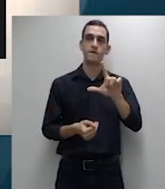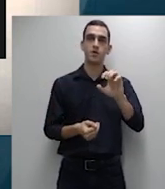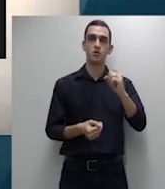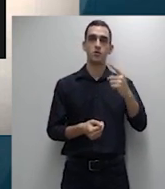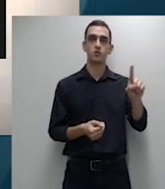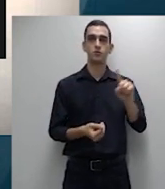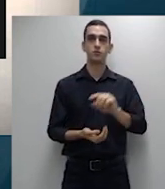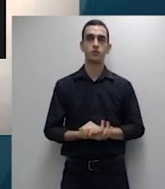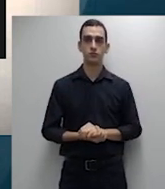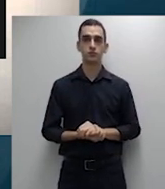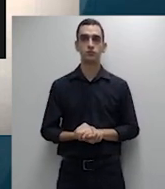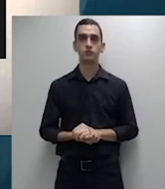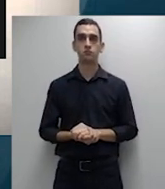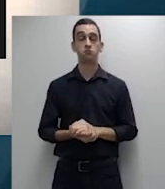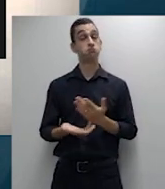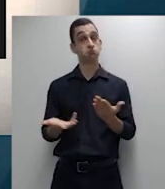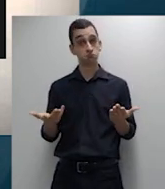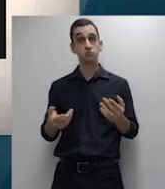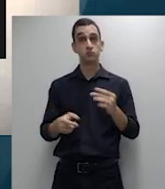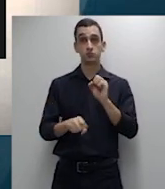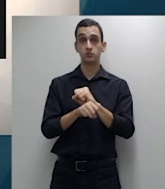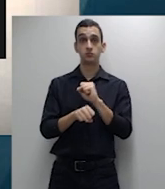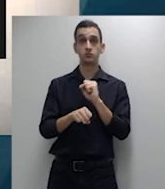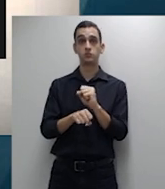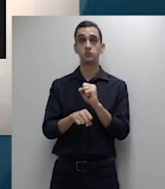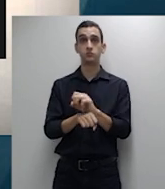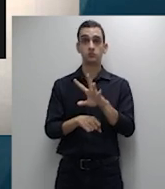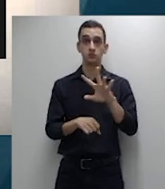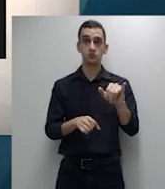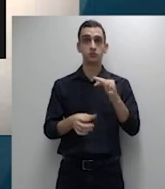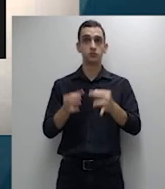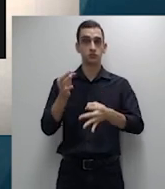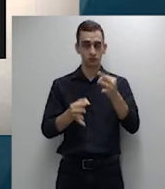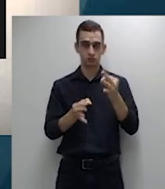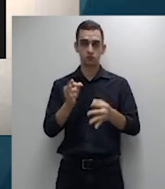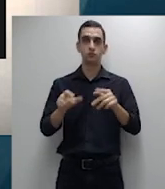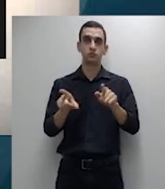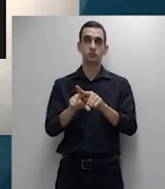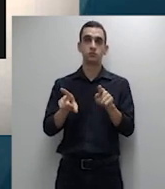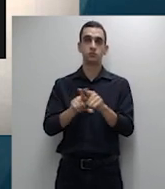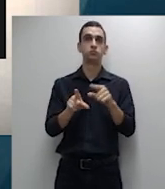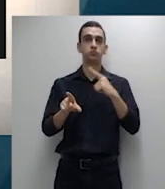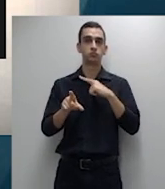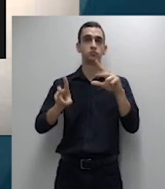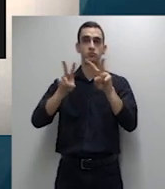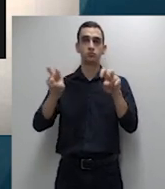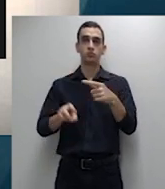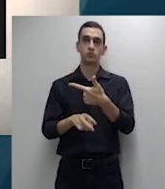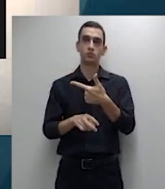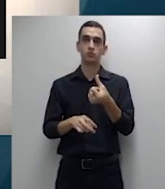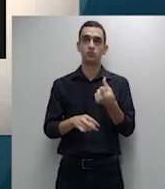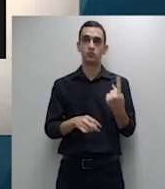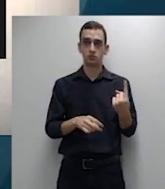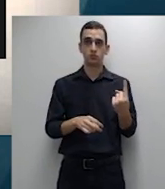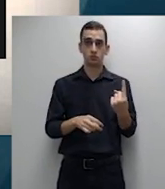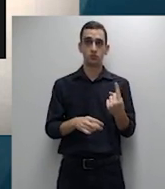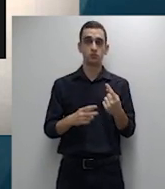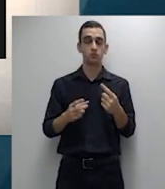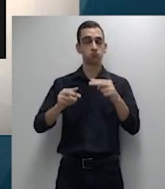urgente intensa na matéria nem trânsito em julgado e estado subjetivo ao tema Dois mesmo por essas razões